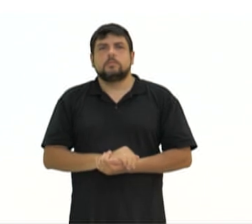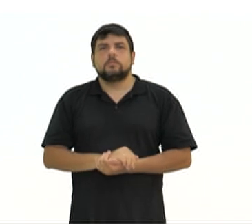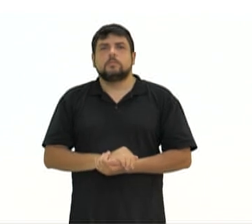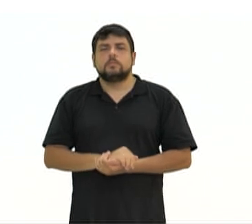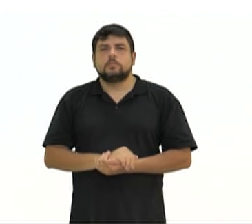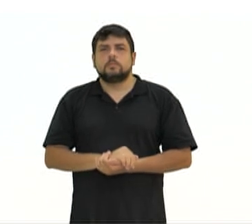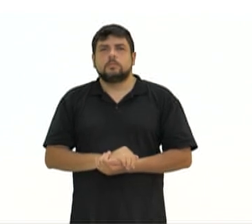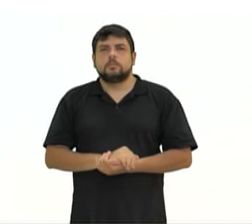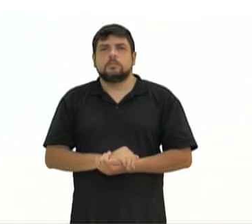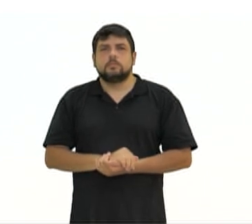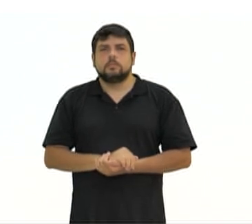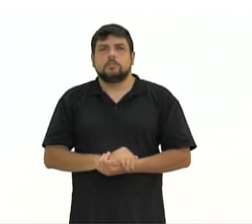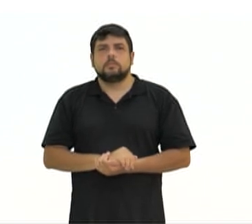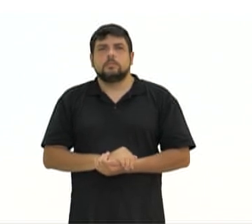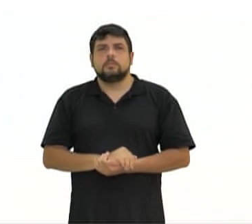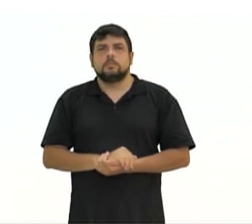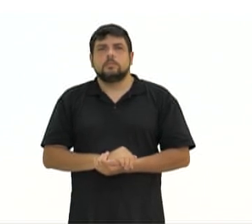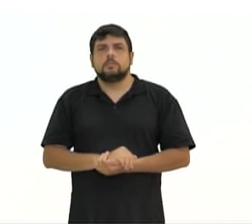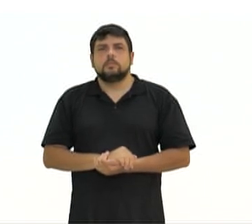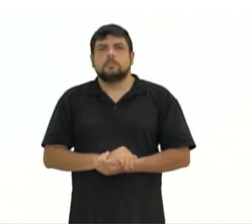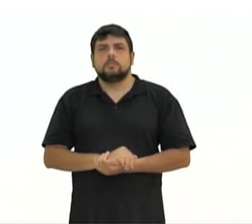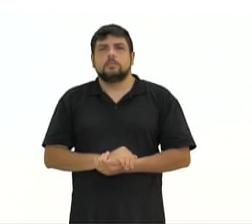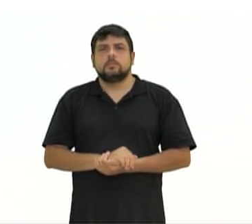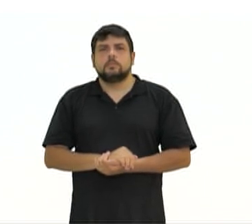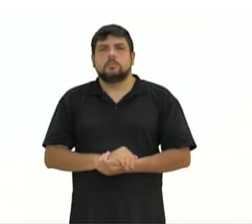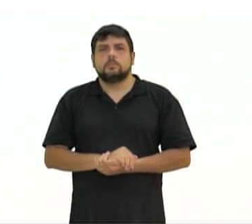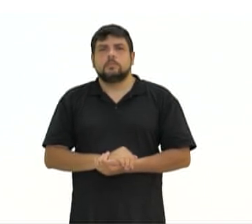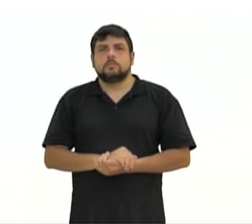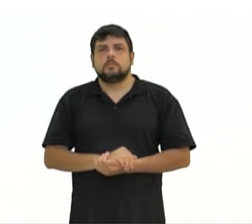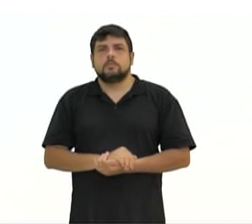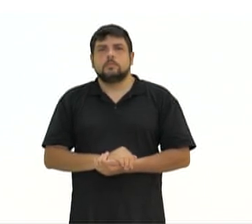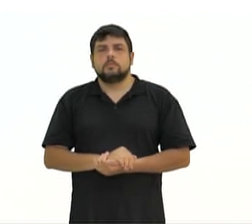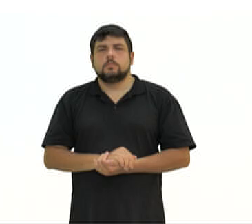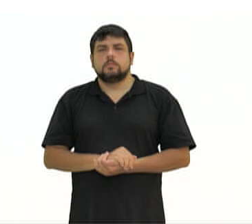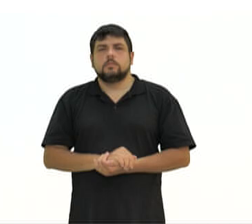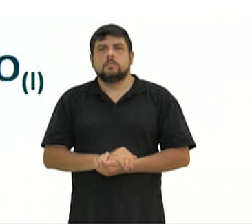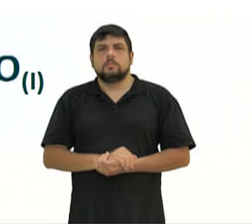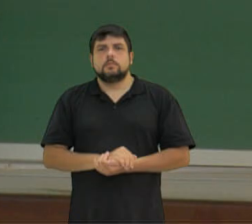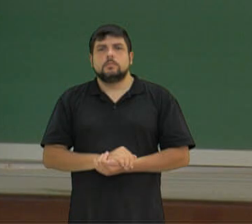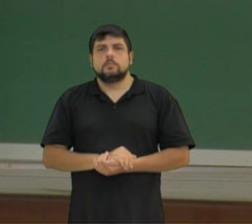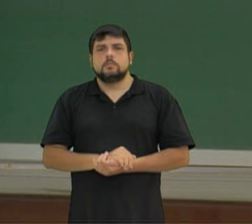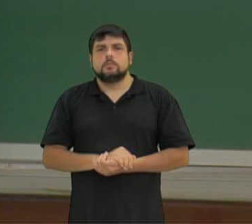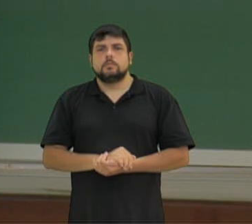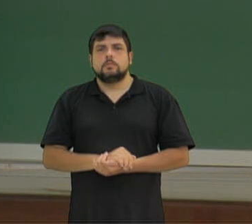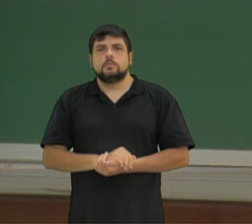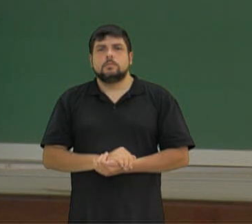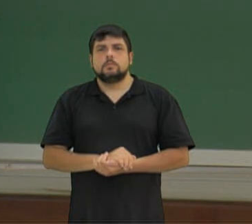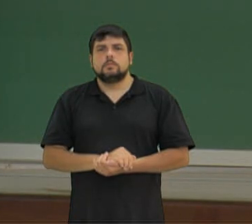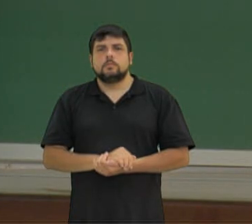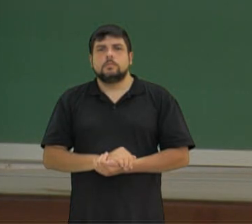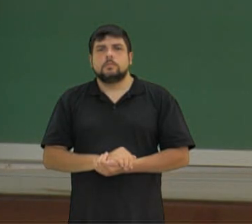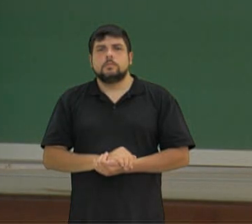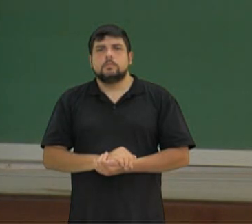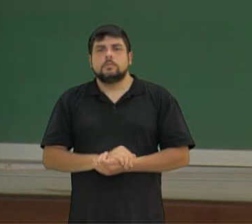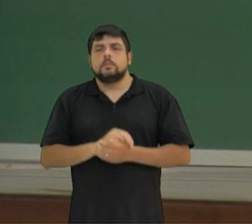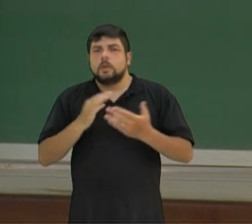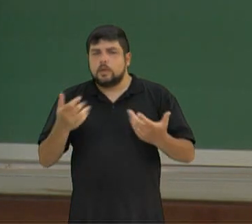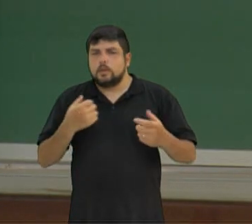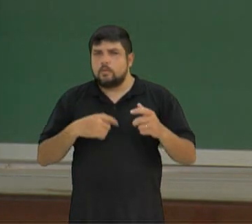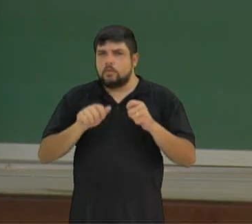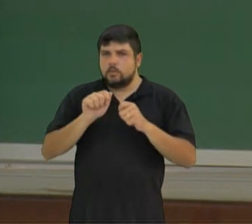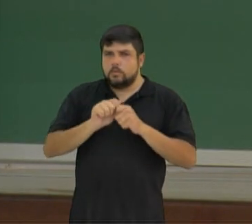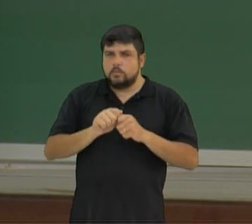no N, o delta NOx, de 5 para menos 2, teve então uma variação de 3. Feito isso, a gente vai